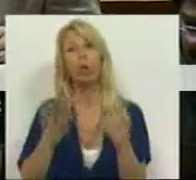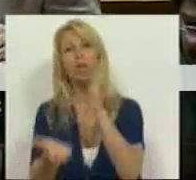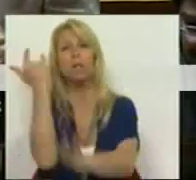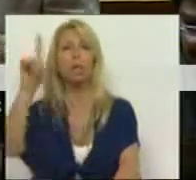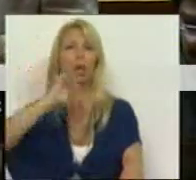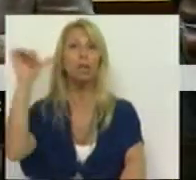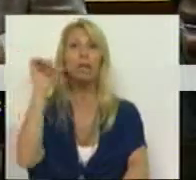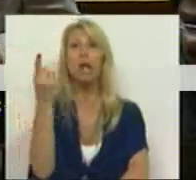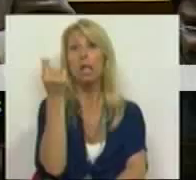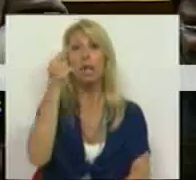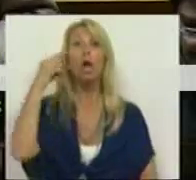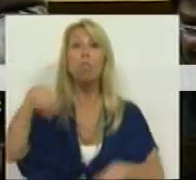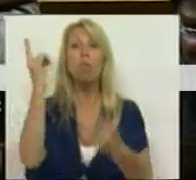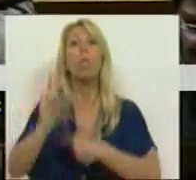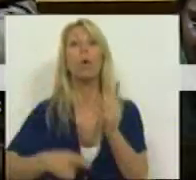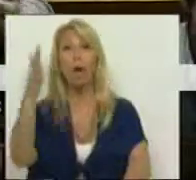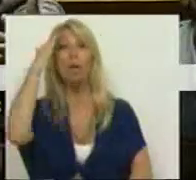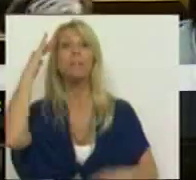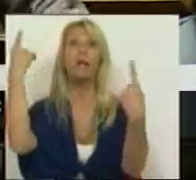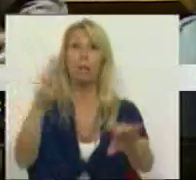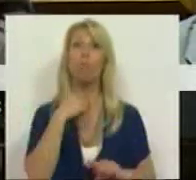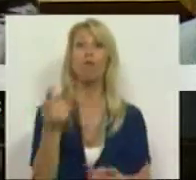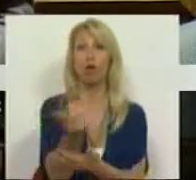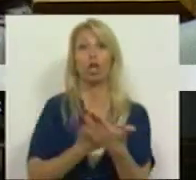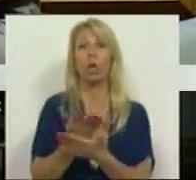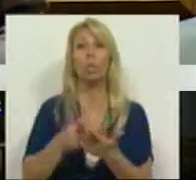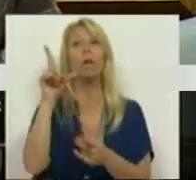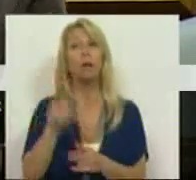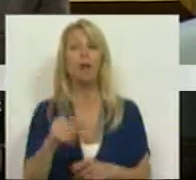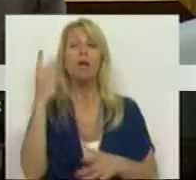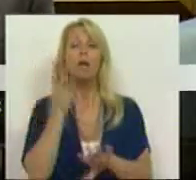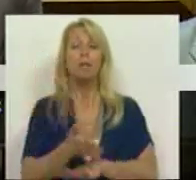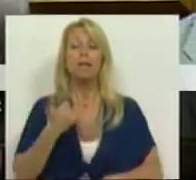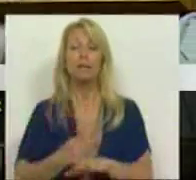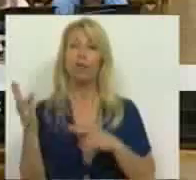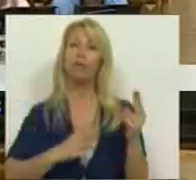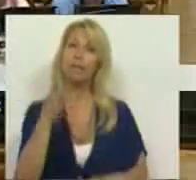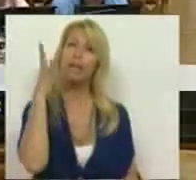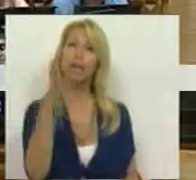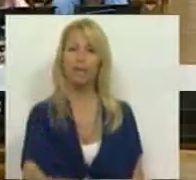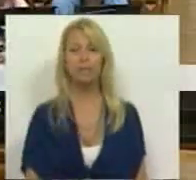público aquela que era a capacidade. Nós temos uma voz na economia e também no setor financeiro. Disse. Para uma intervenção, tem a palavra